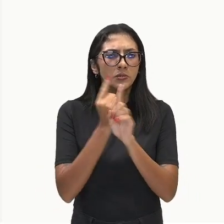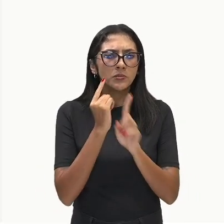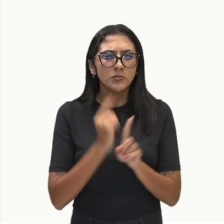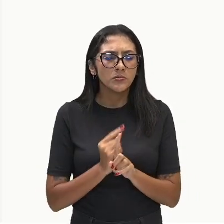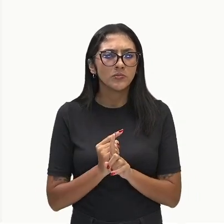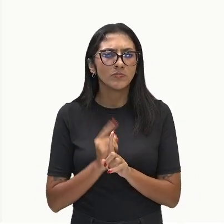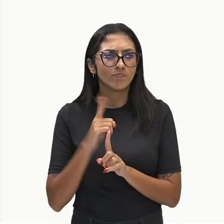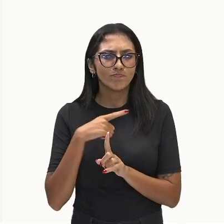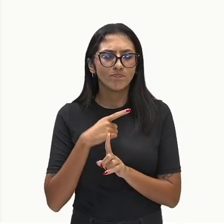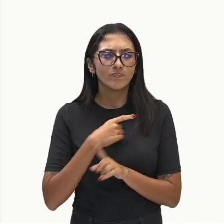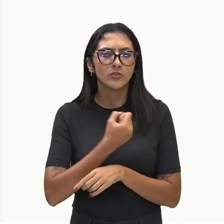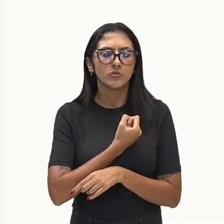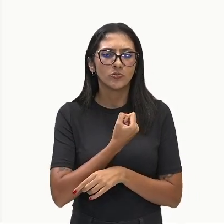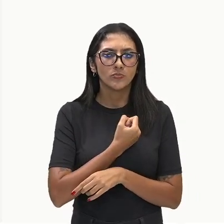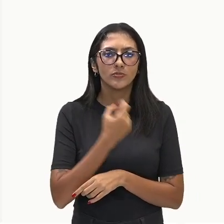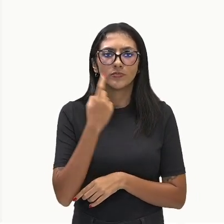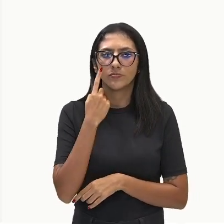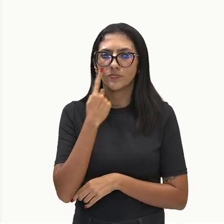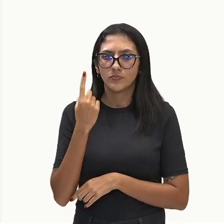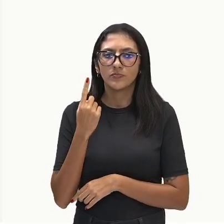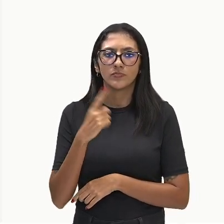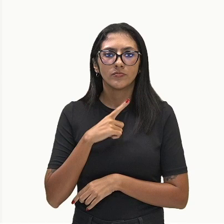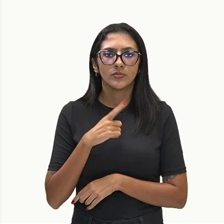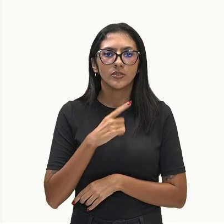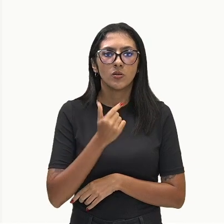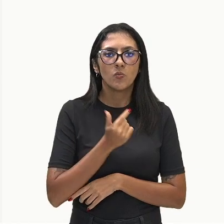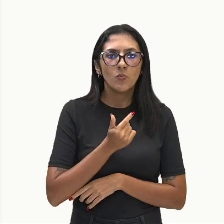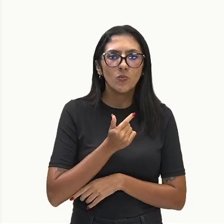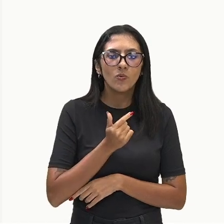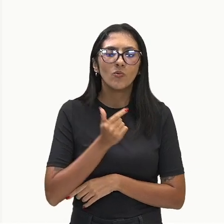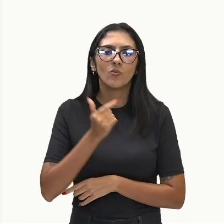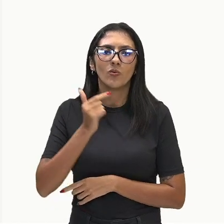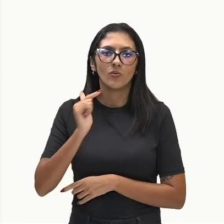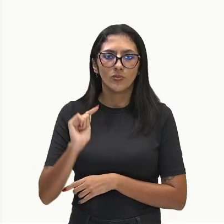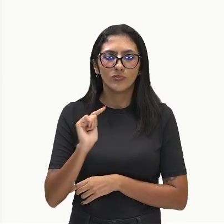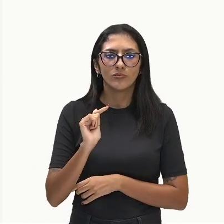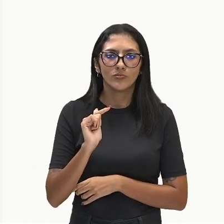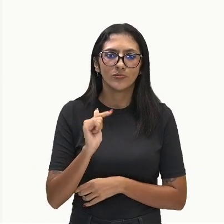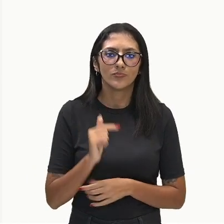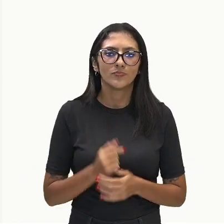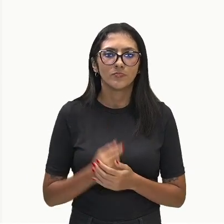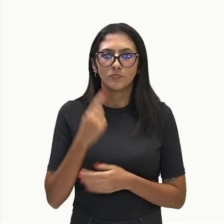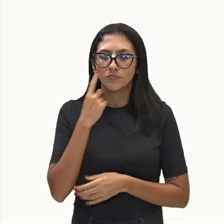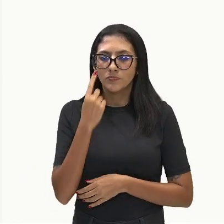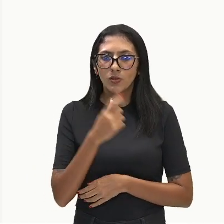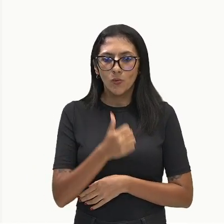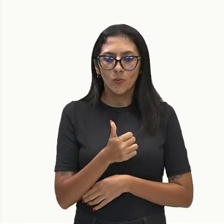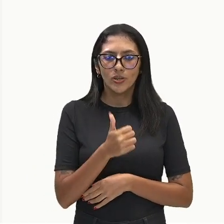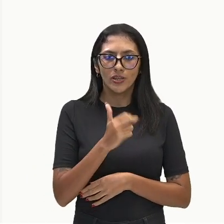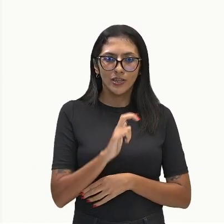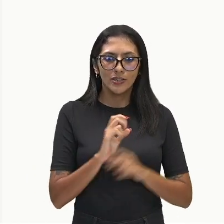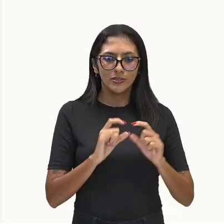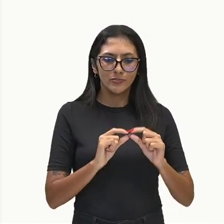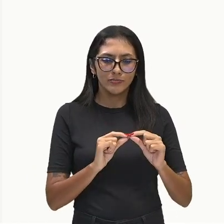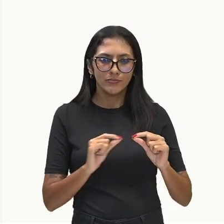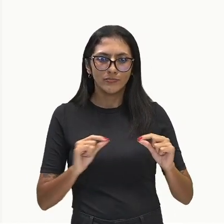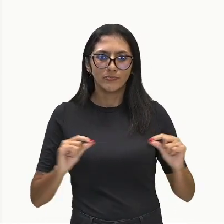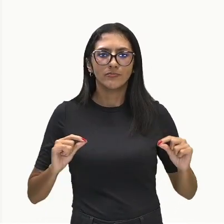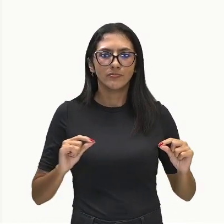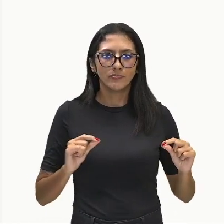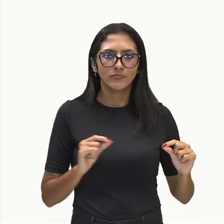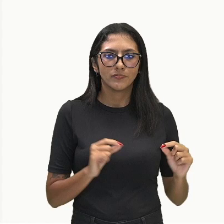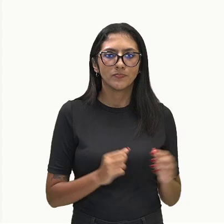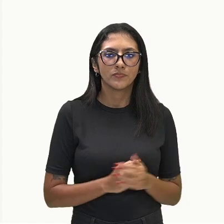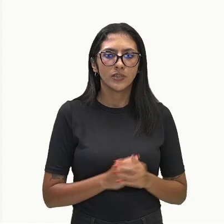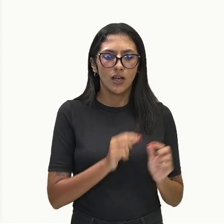ó. Aqui nós temos um outro triângulo retângulo, onde a hipotenusa é 15, um cateto é